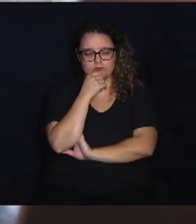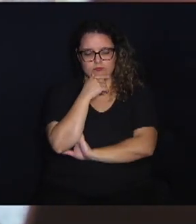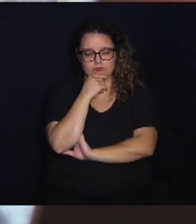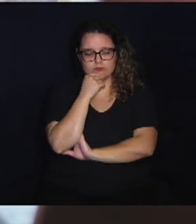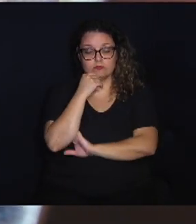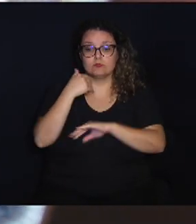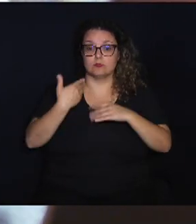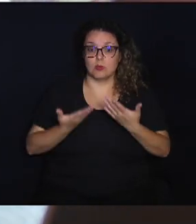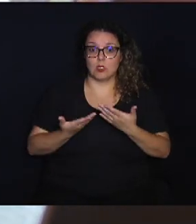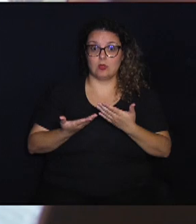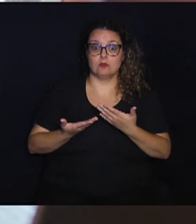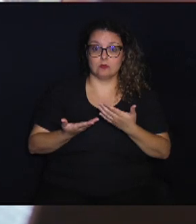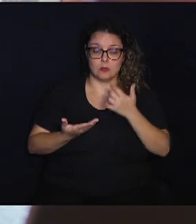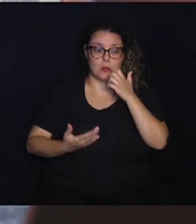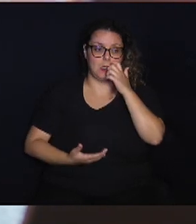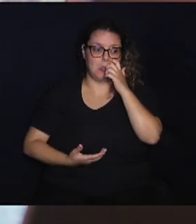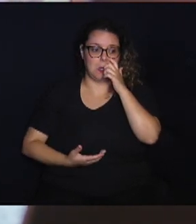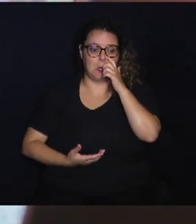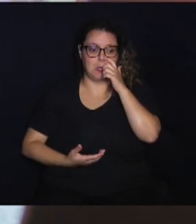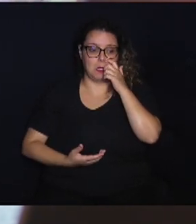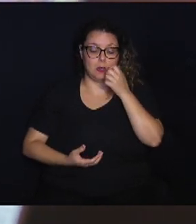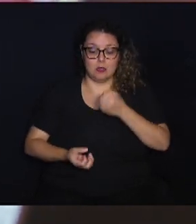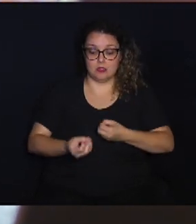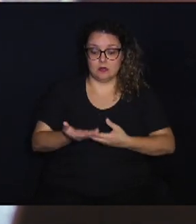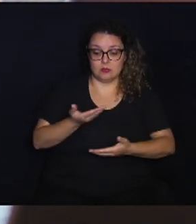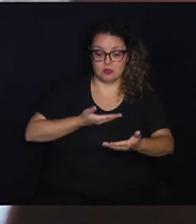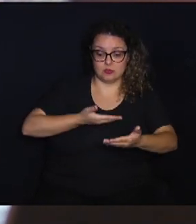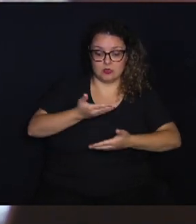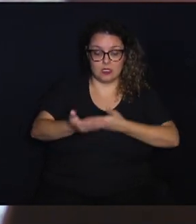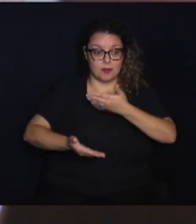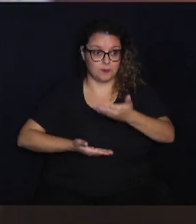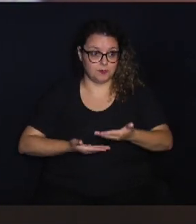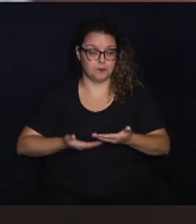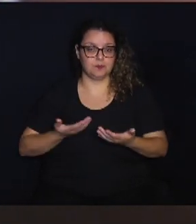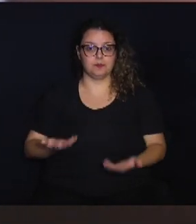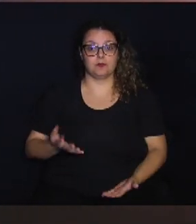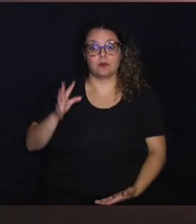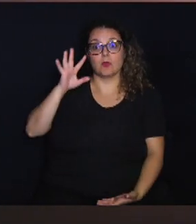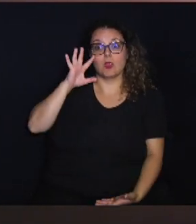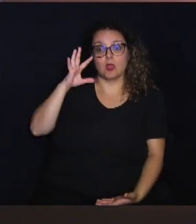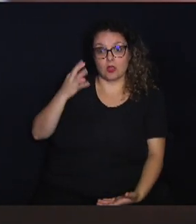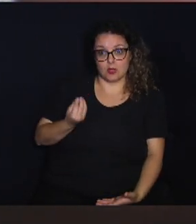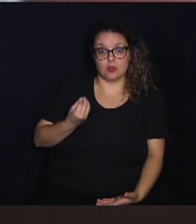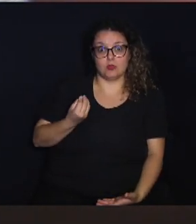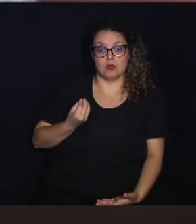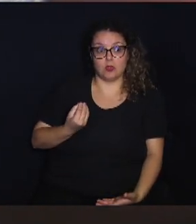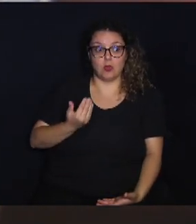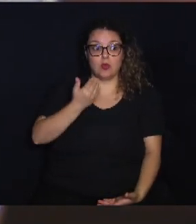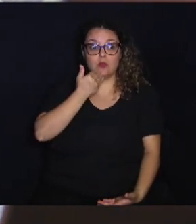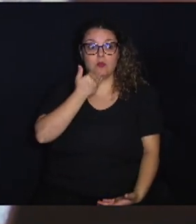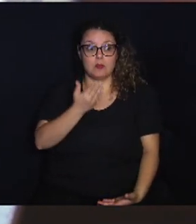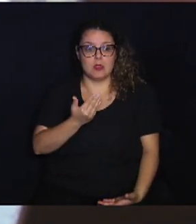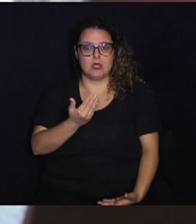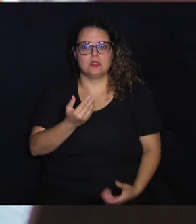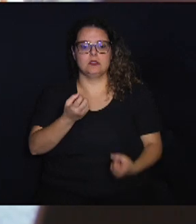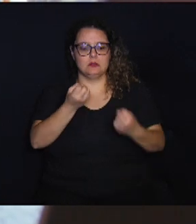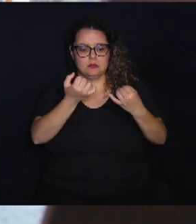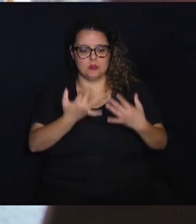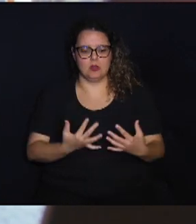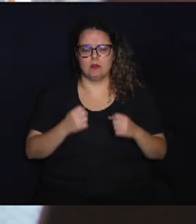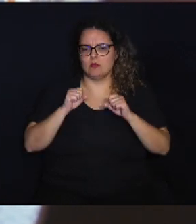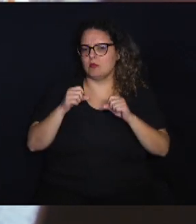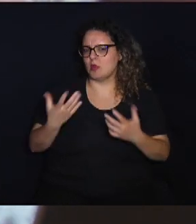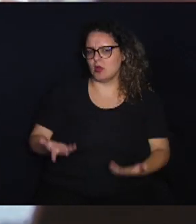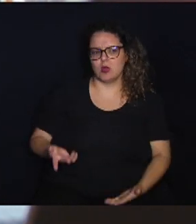aquilo. Troque aquelas informações, troque conhecimento, peça orientações. Pode ser para